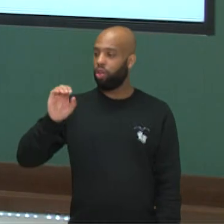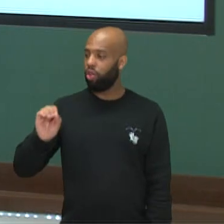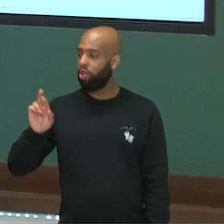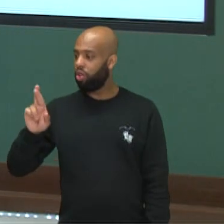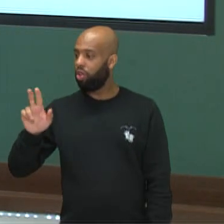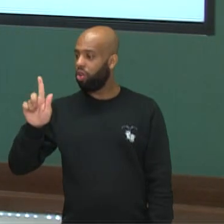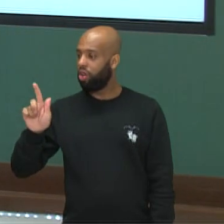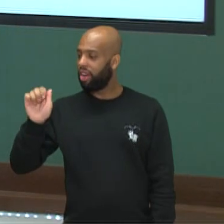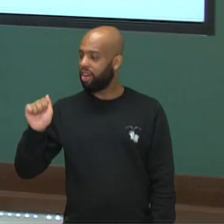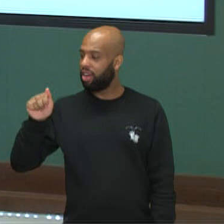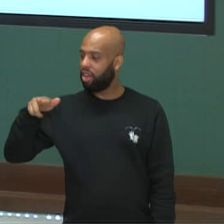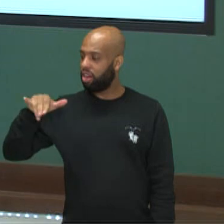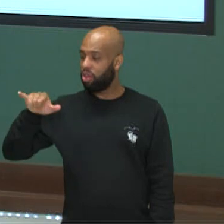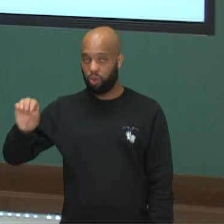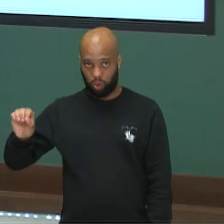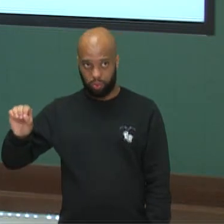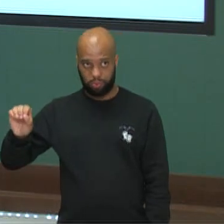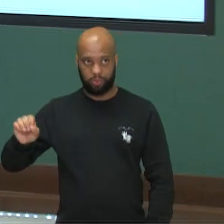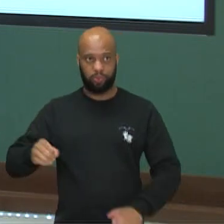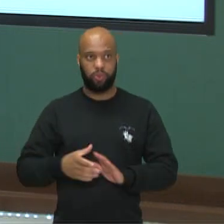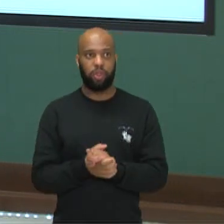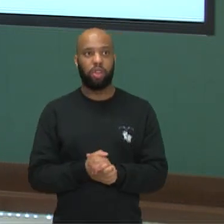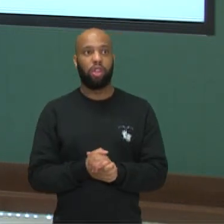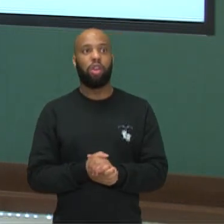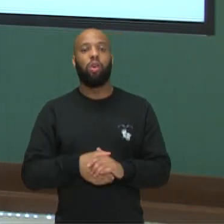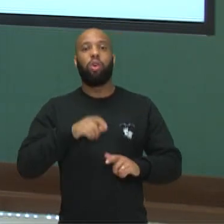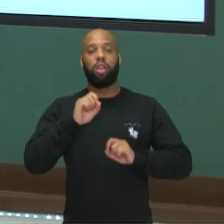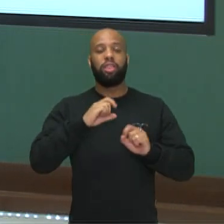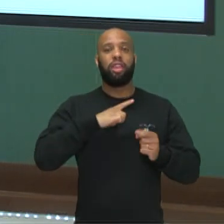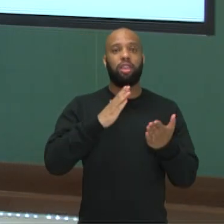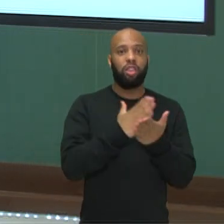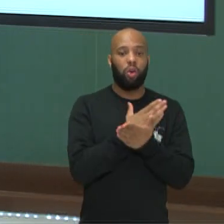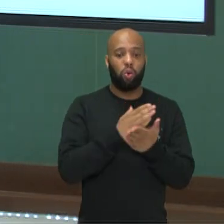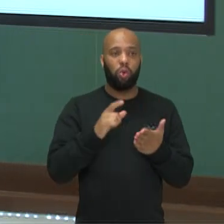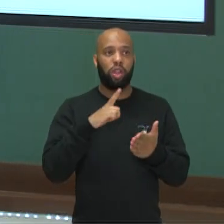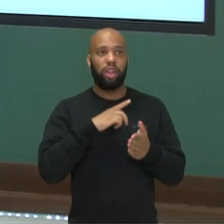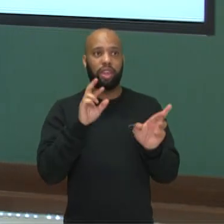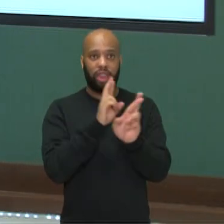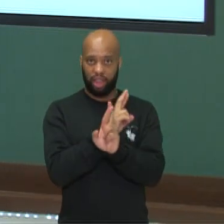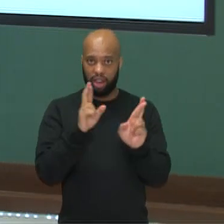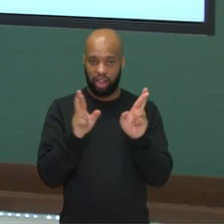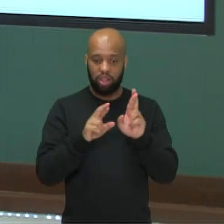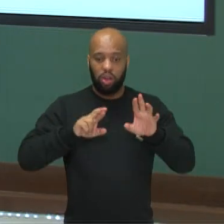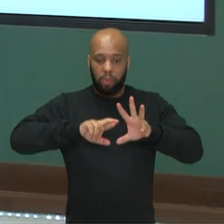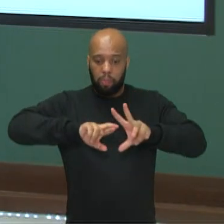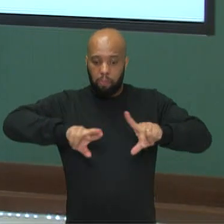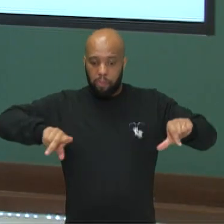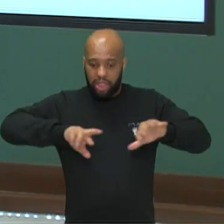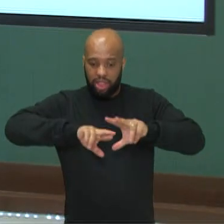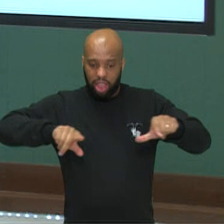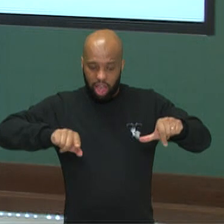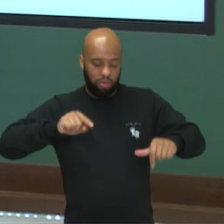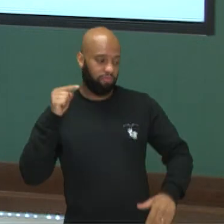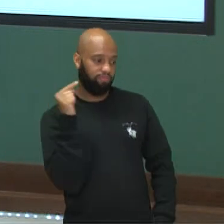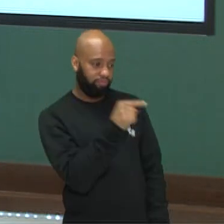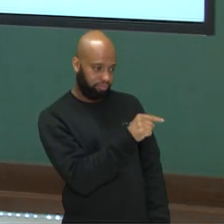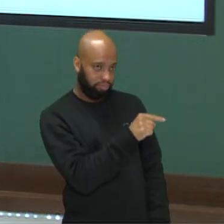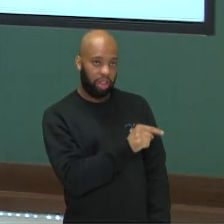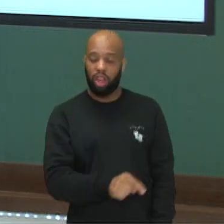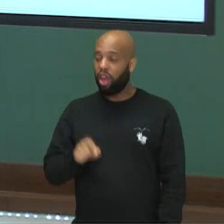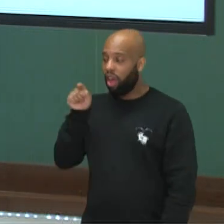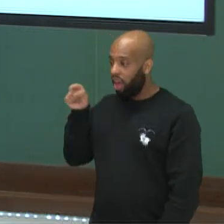inorgânicas, aquelas que estão relacionadas ao mundo mineral, e as funções químicas orgânicas, aquelas que